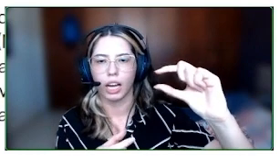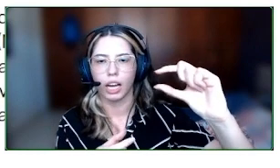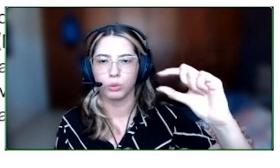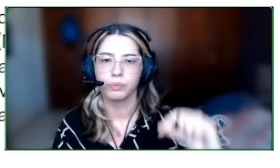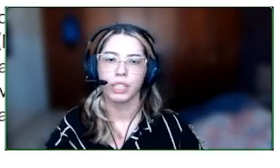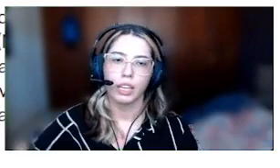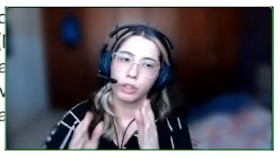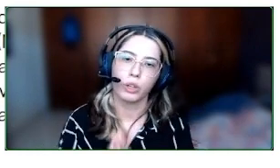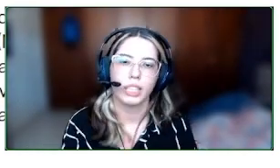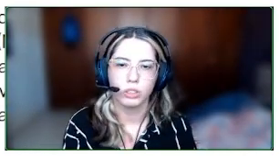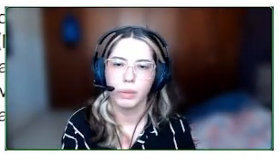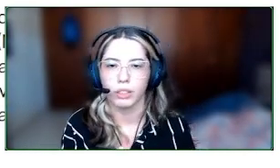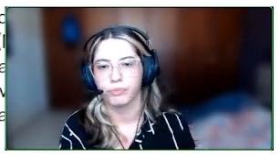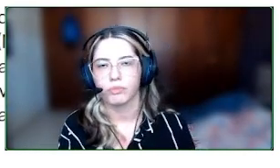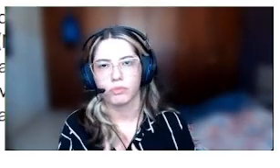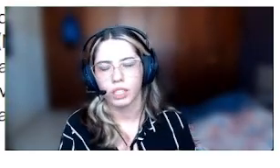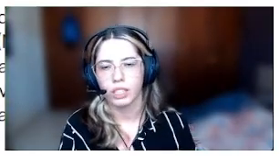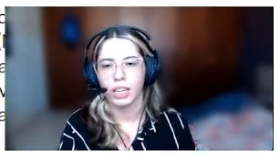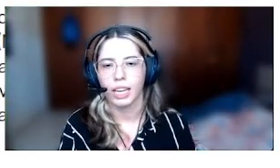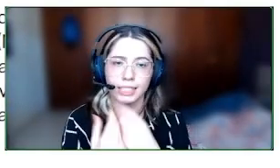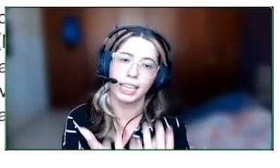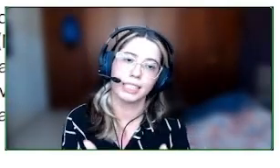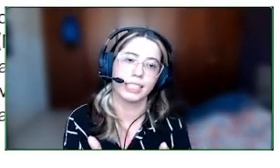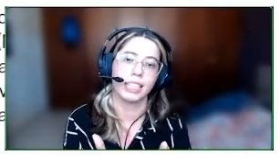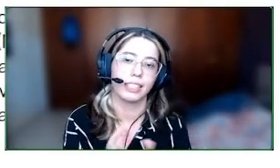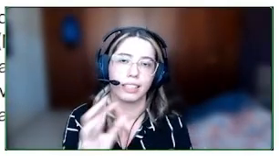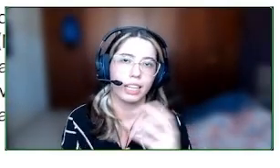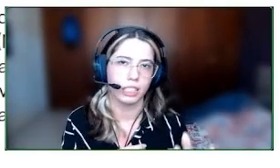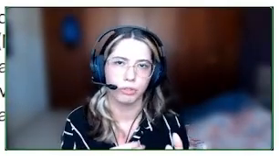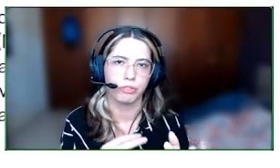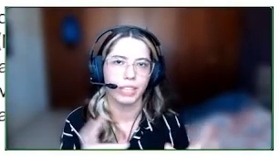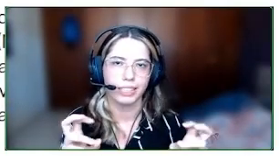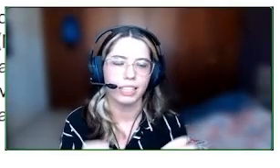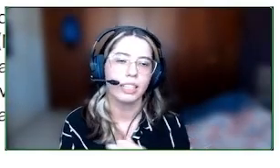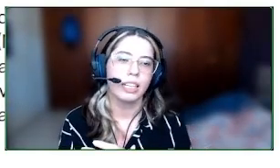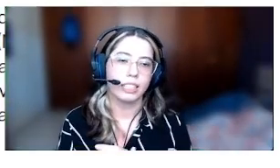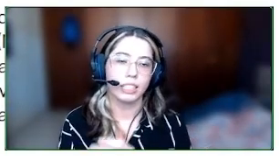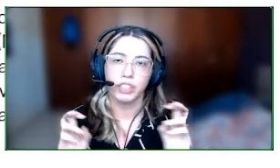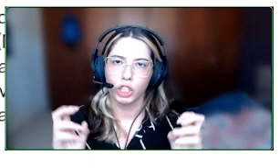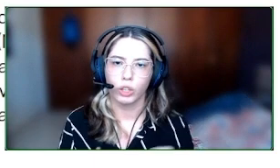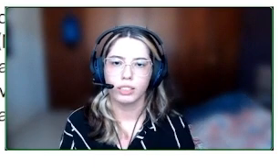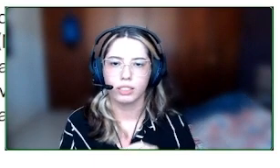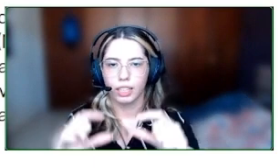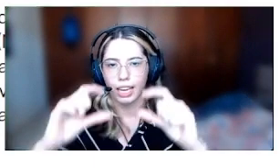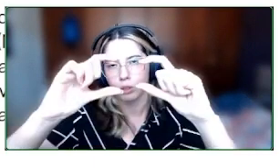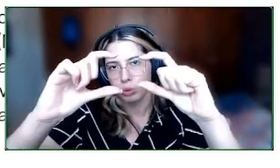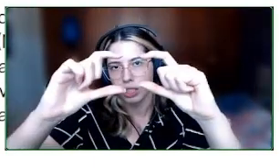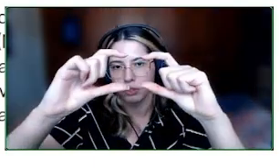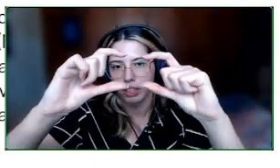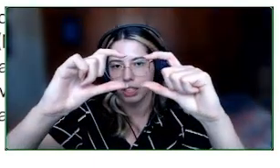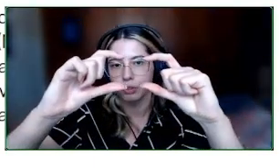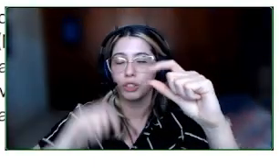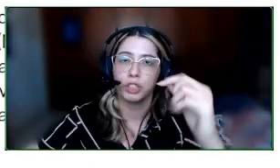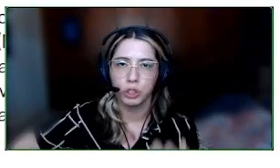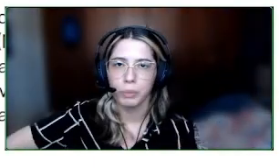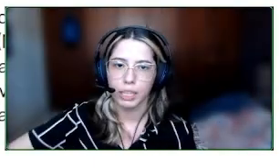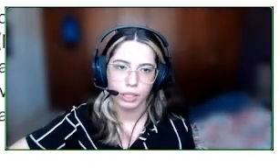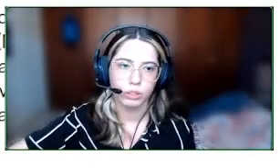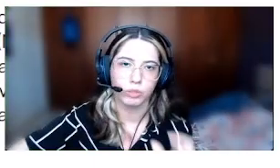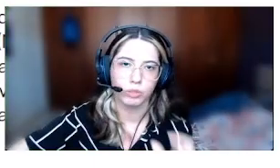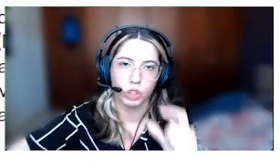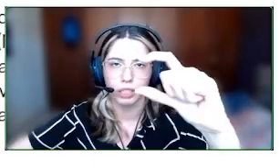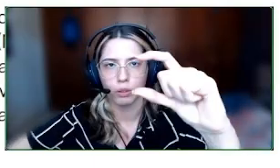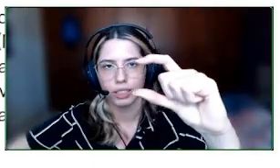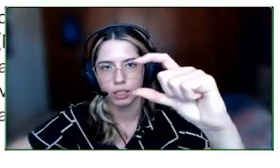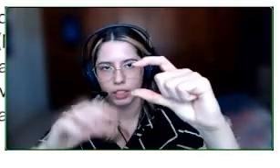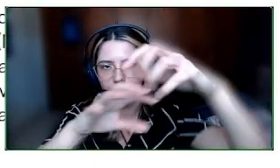e essa altura, e foram cortadas no meio. Essa resistência na ligação dentada nesses finger joints. Essa altura dos fingers foi de 21 milímetros